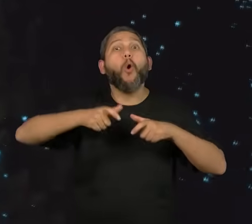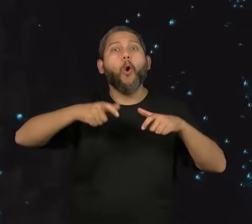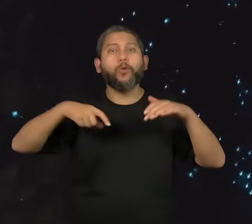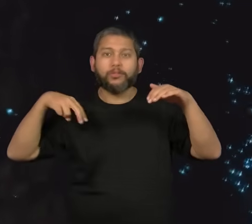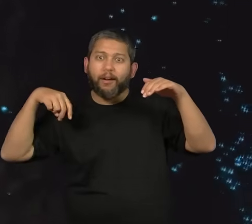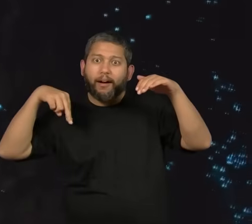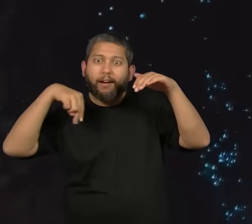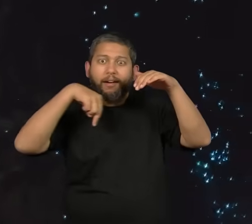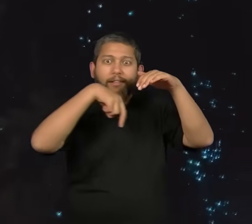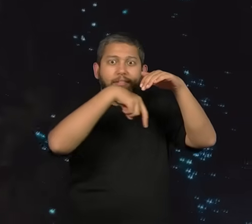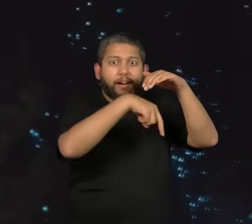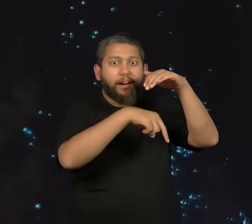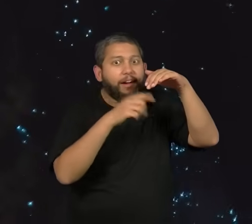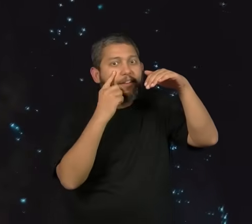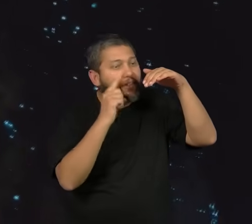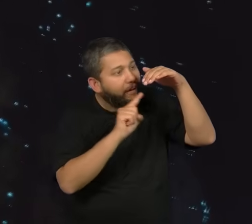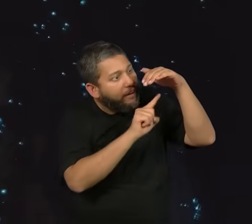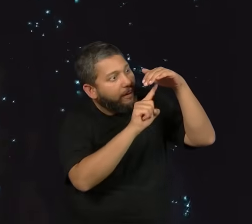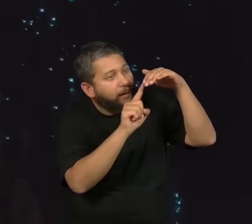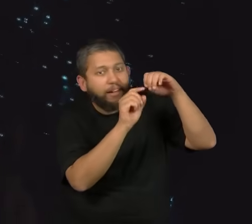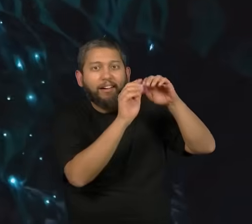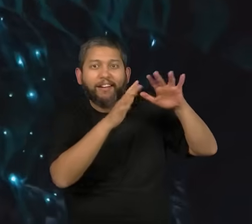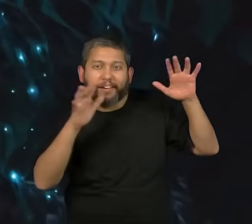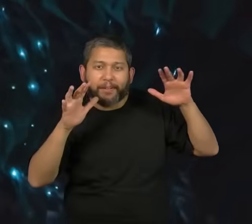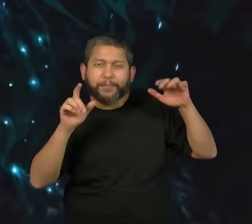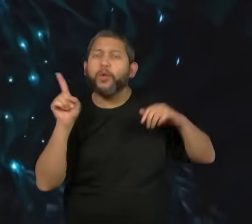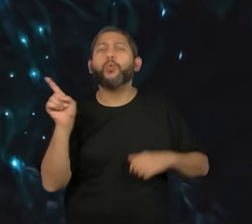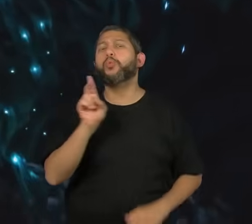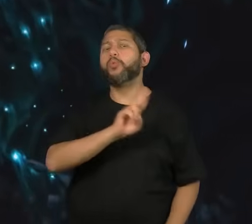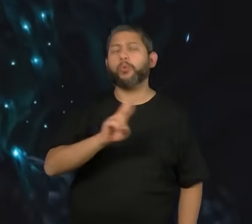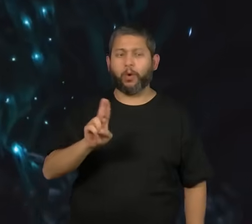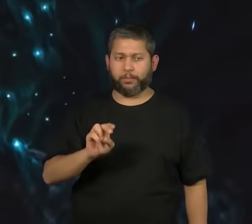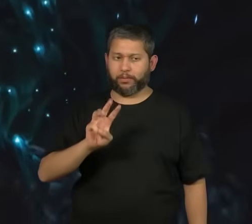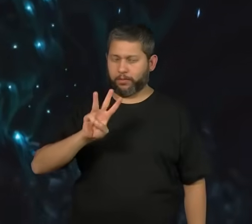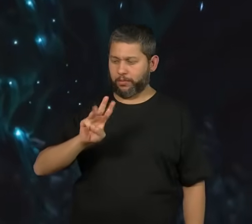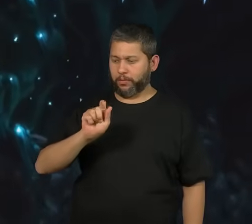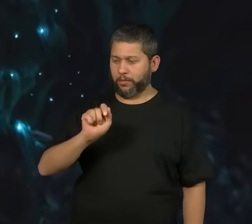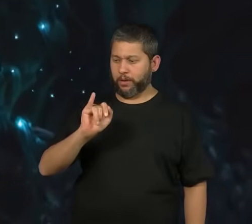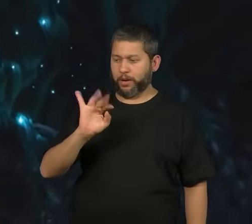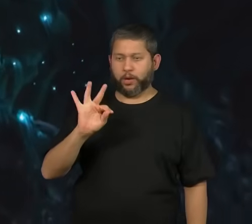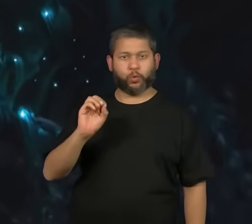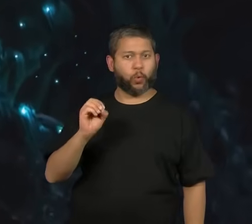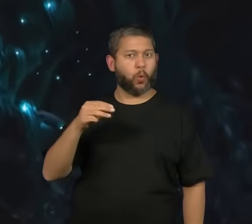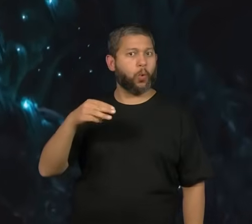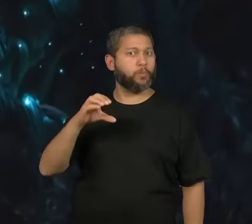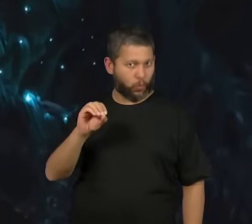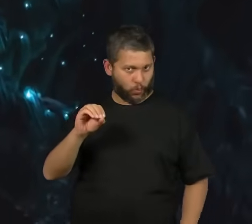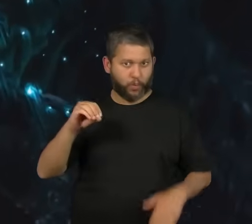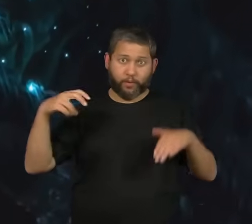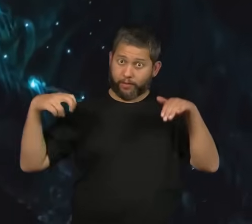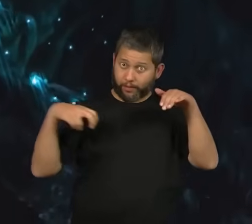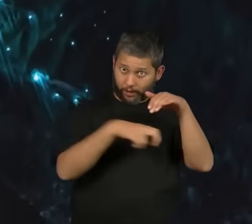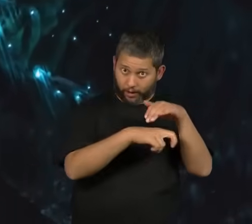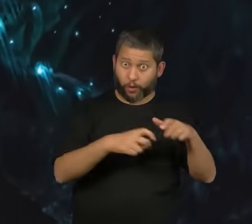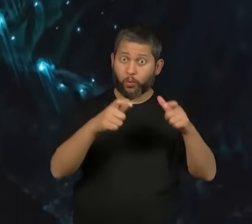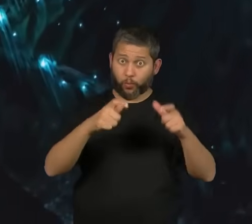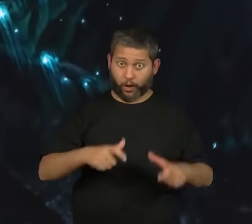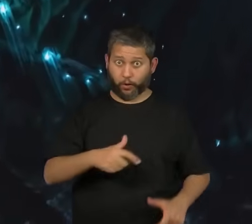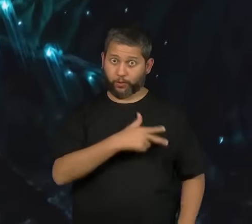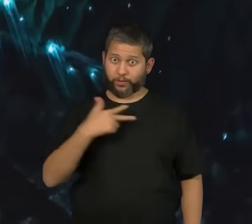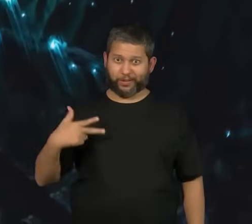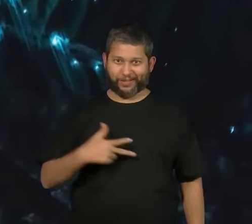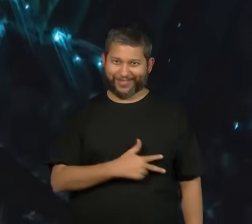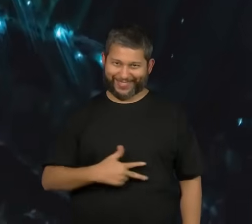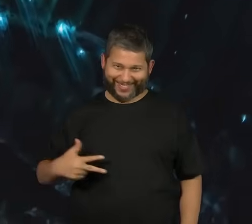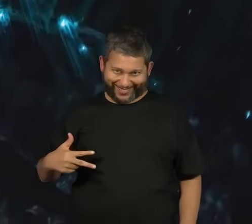cavernas. Estas são as Waitomo Caves, complexo localizado na ilha norte da Nova Zelândia, no coração